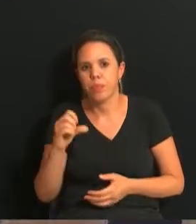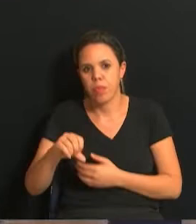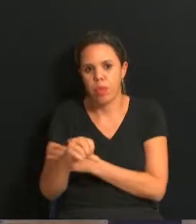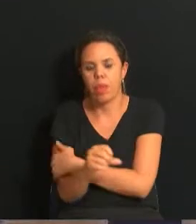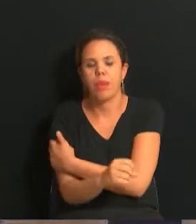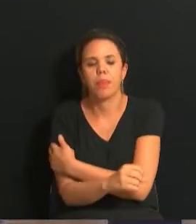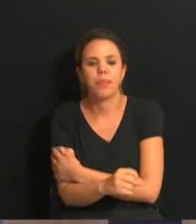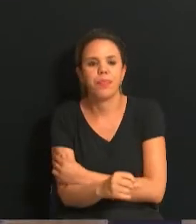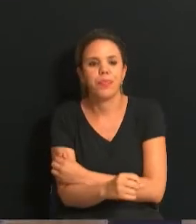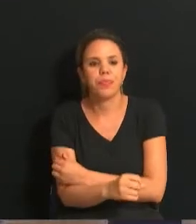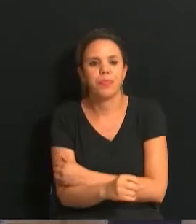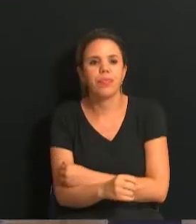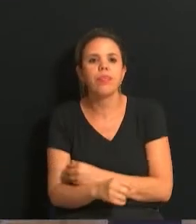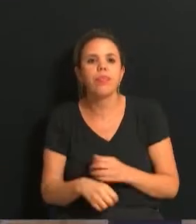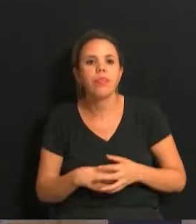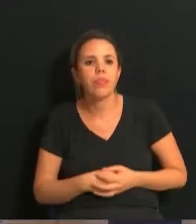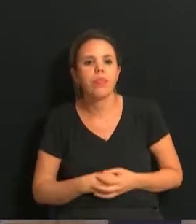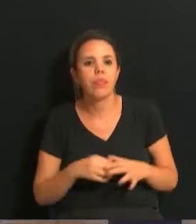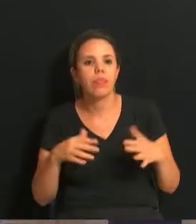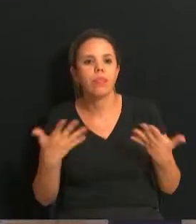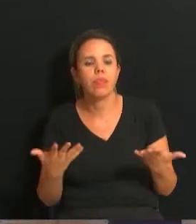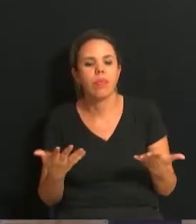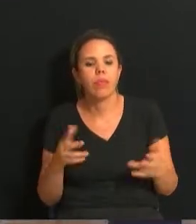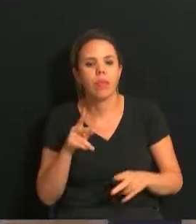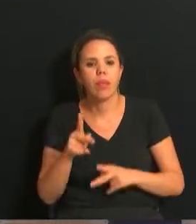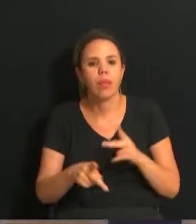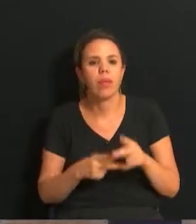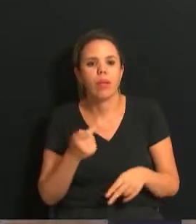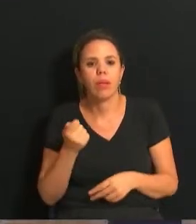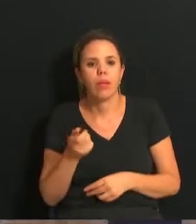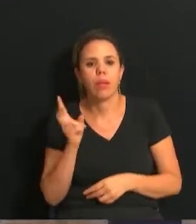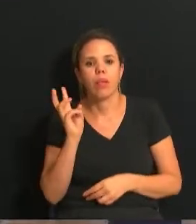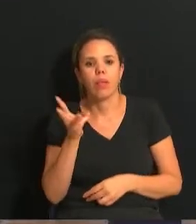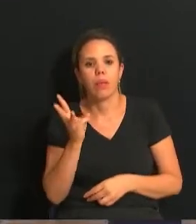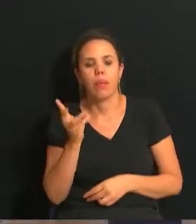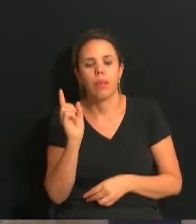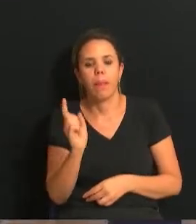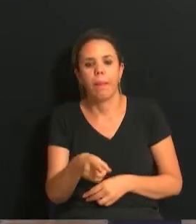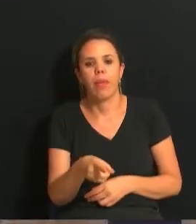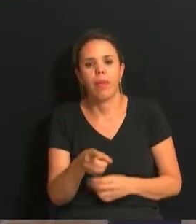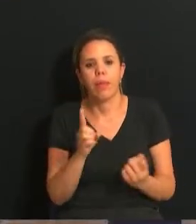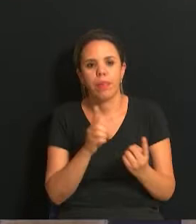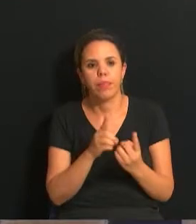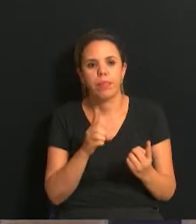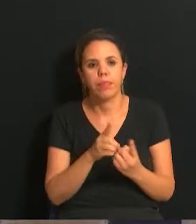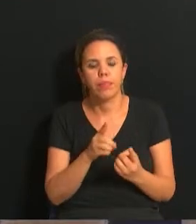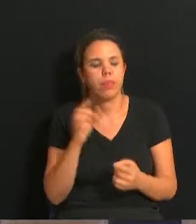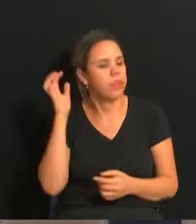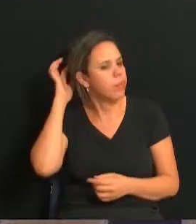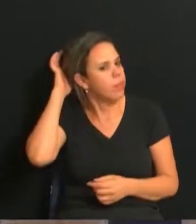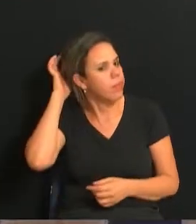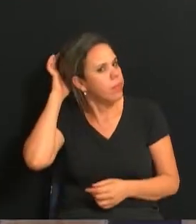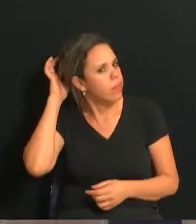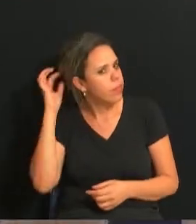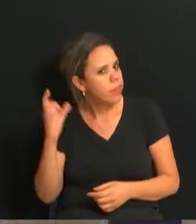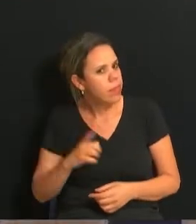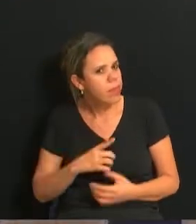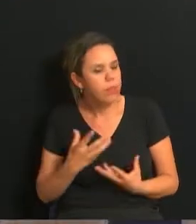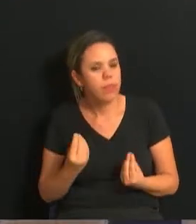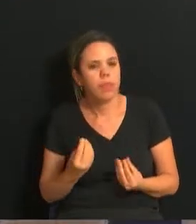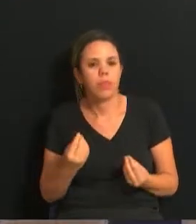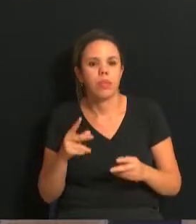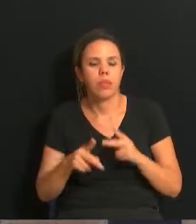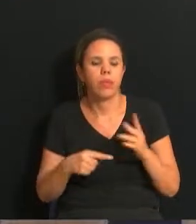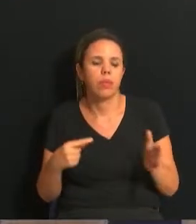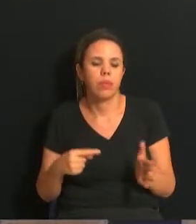2019, que foi quando a gente bateu quase 3 mil atendimentos no centro de referência, a gente teve 540 denúncias, né? Então, quer